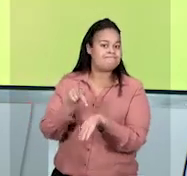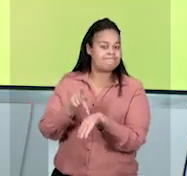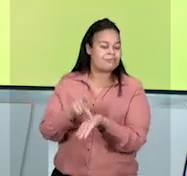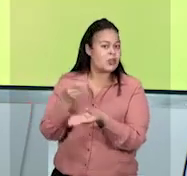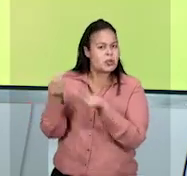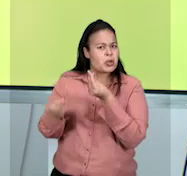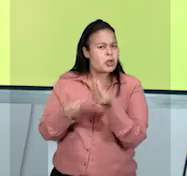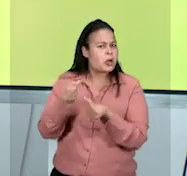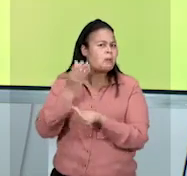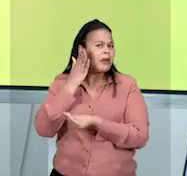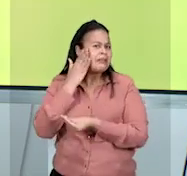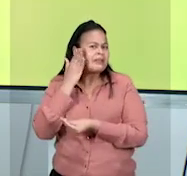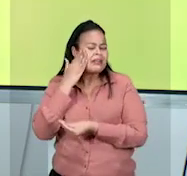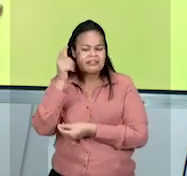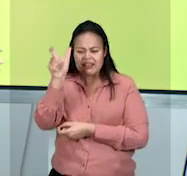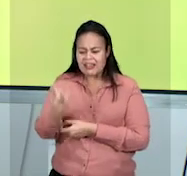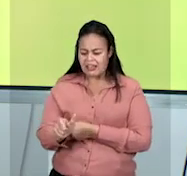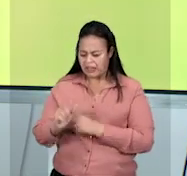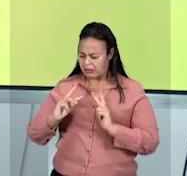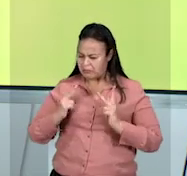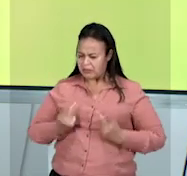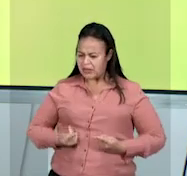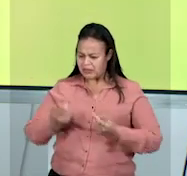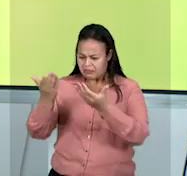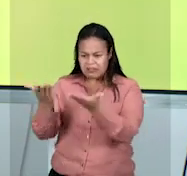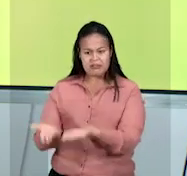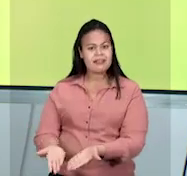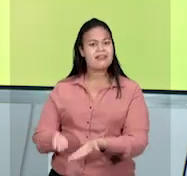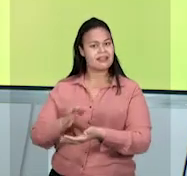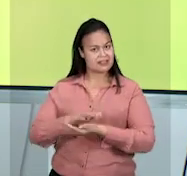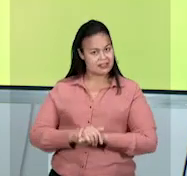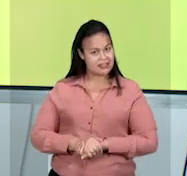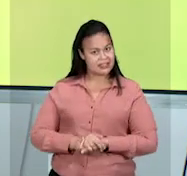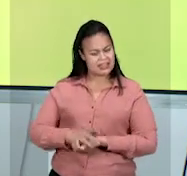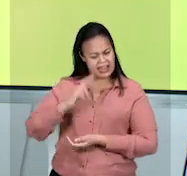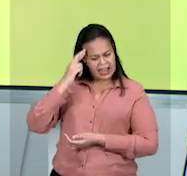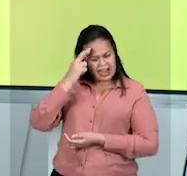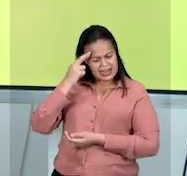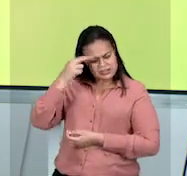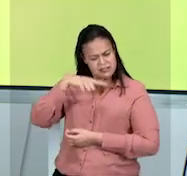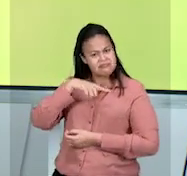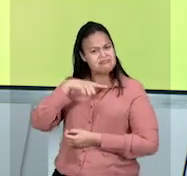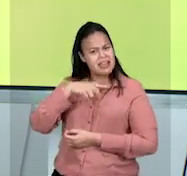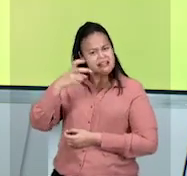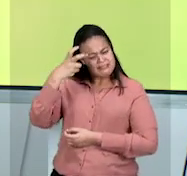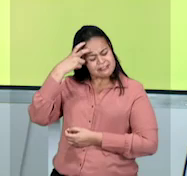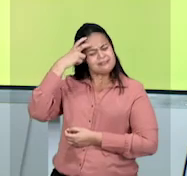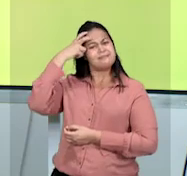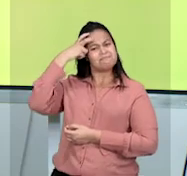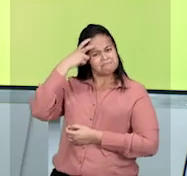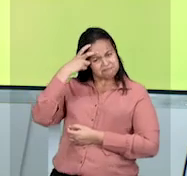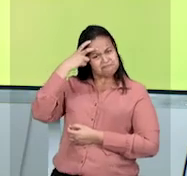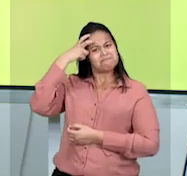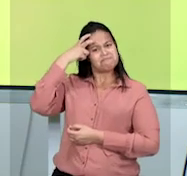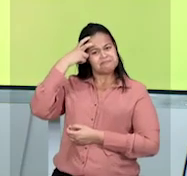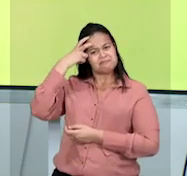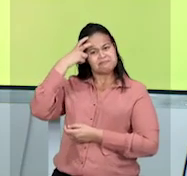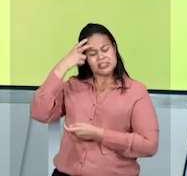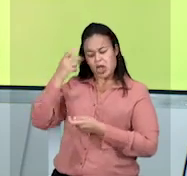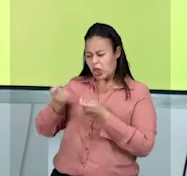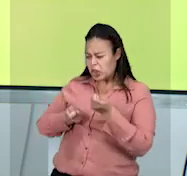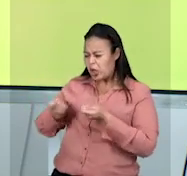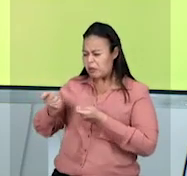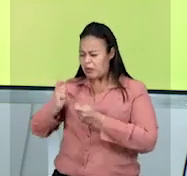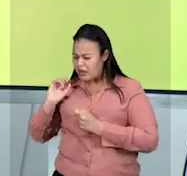Como entender este homem, um ser com tanta razão, com tanta inteligência, com tanto domínio da